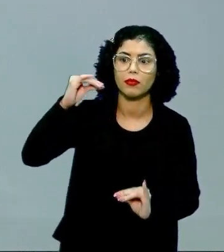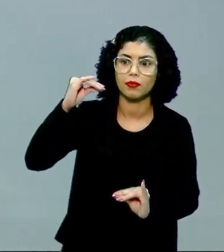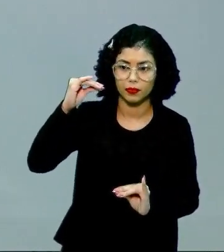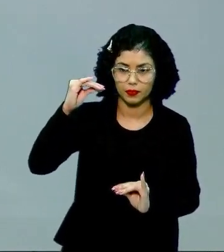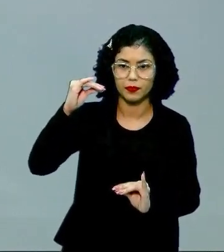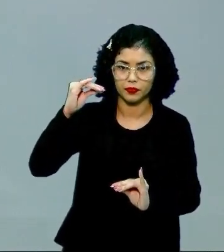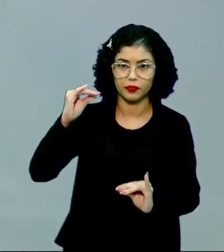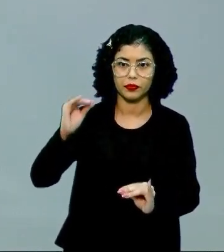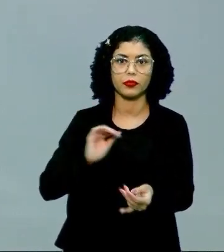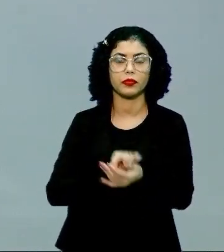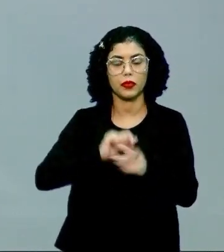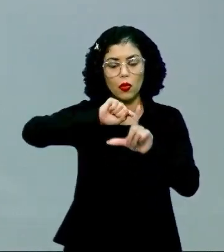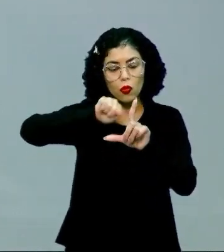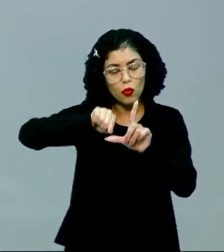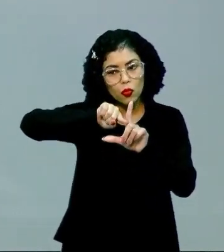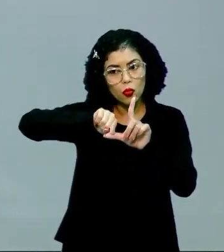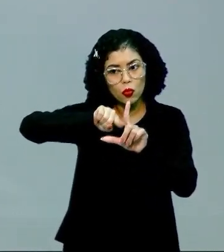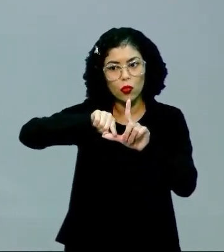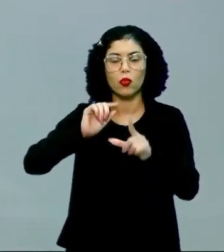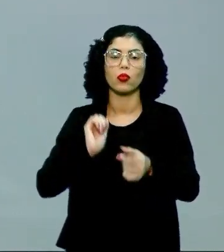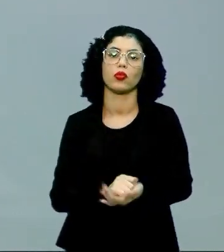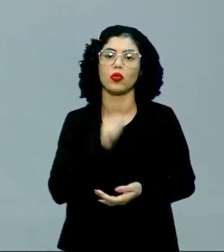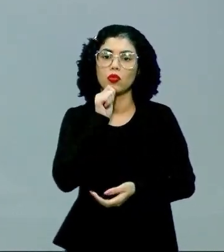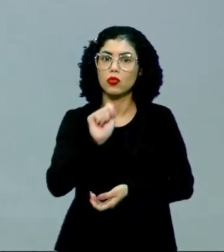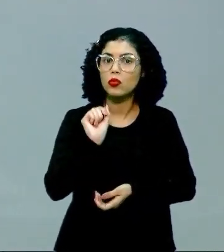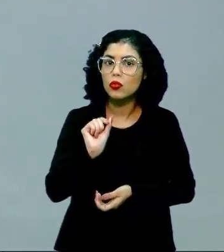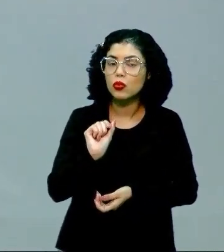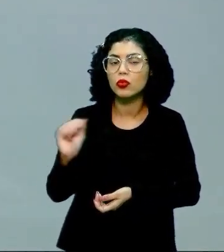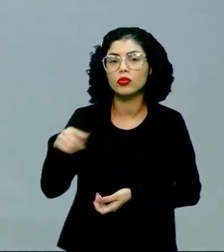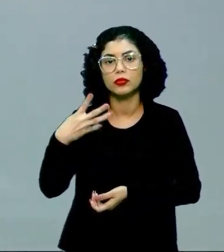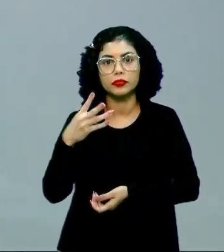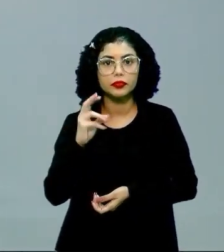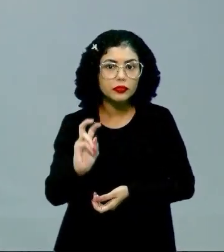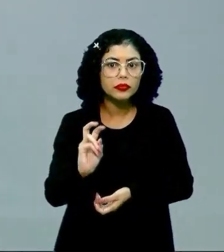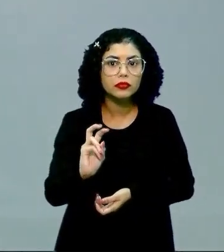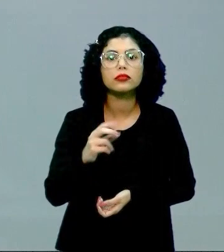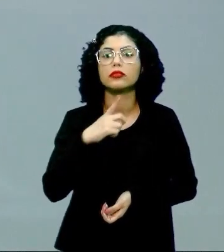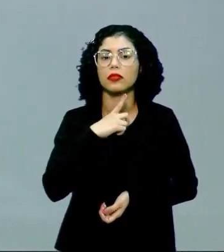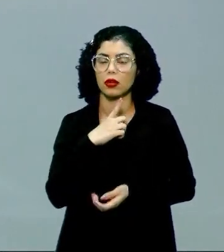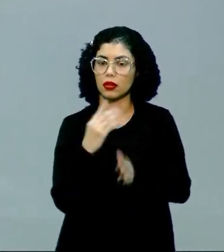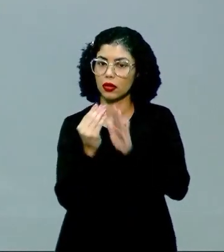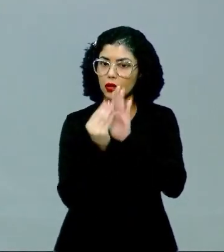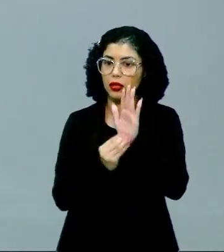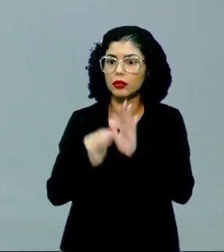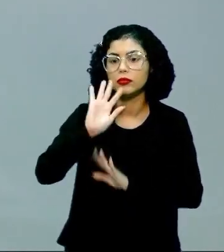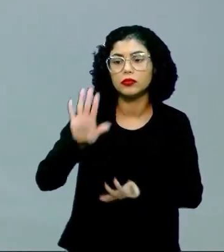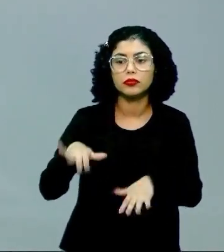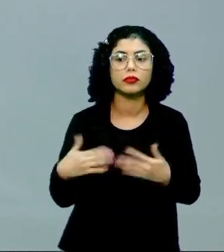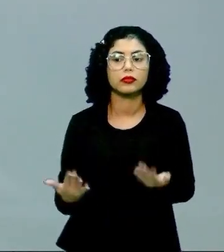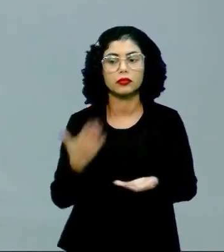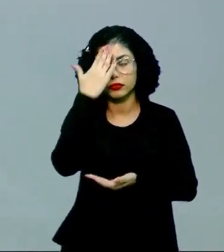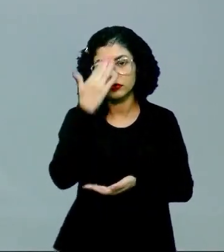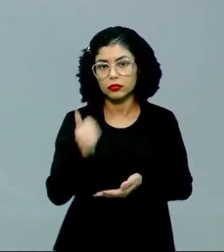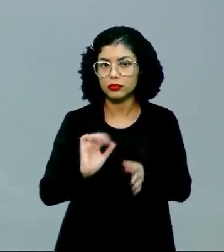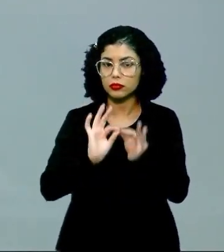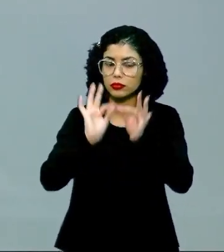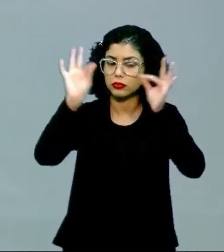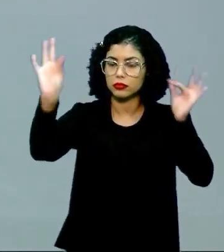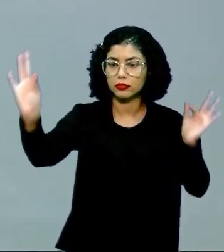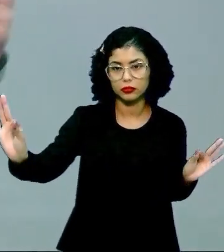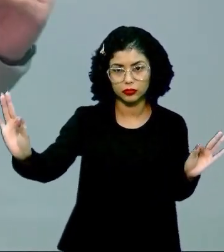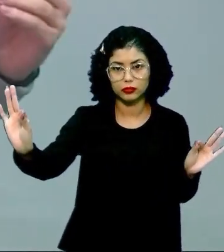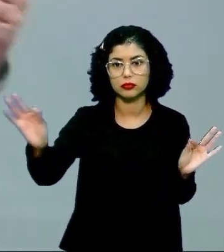inclinação me refiro ao ângulo se que ele fal F que o ângulo é de 45º e ele tá querendo saber primeiramente a distância